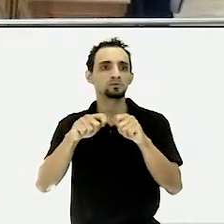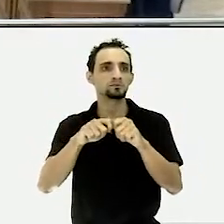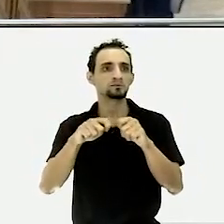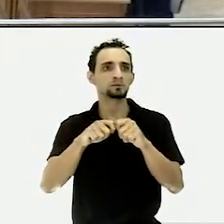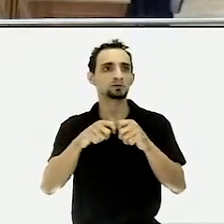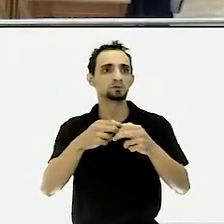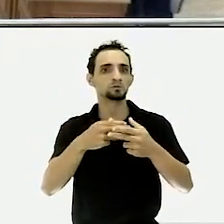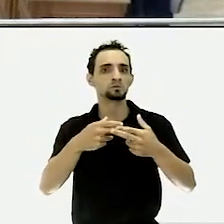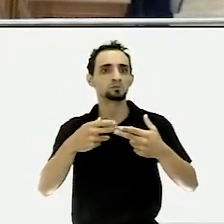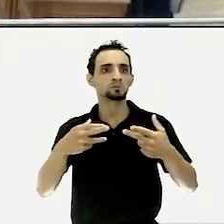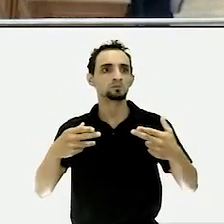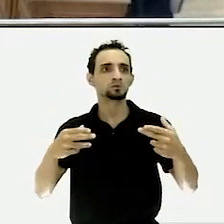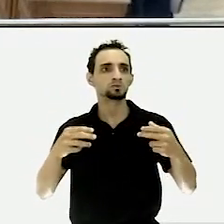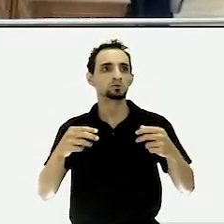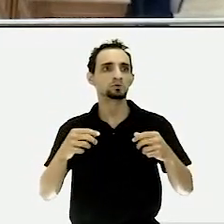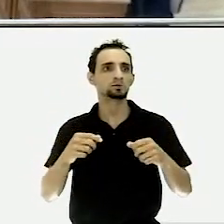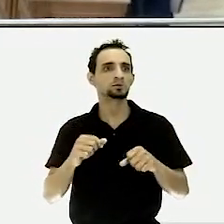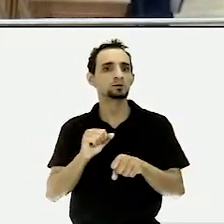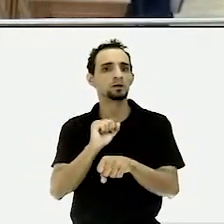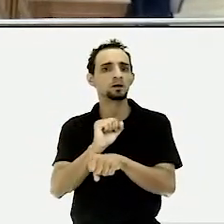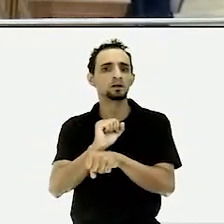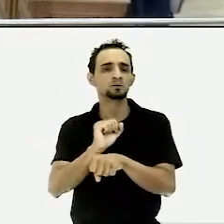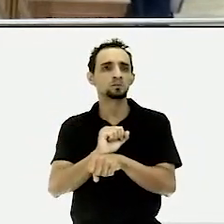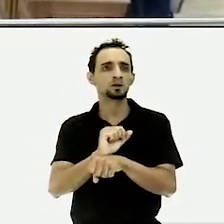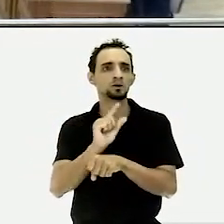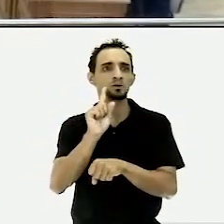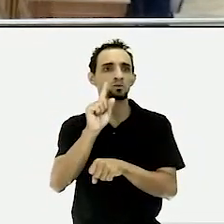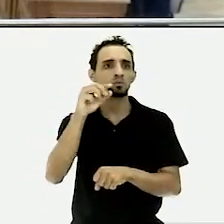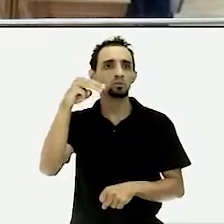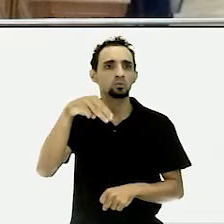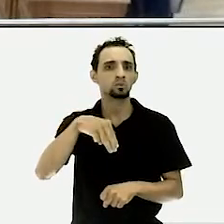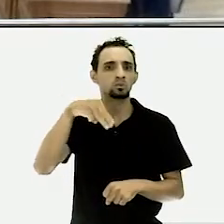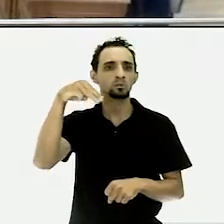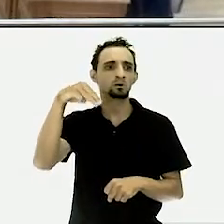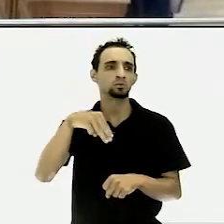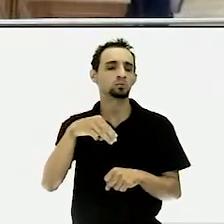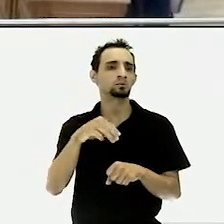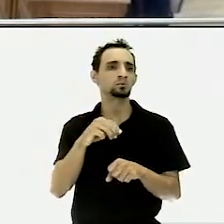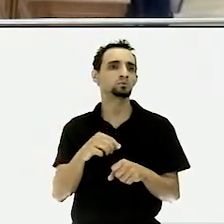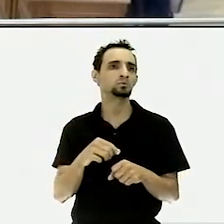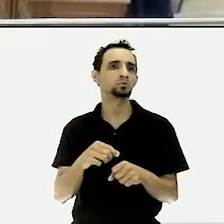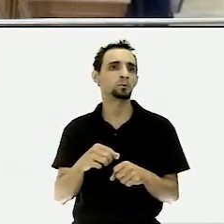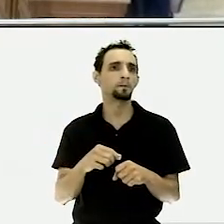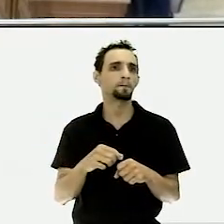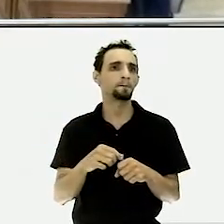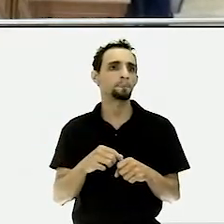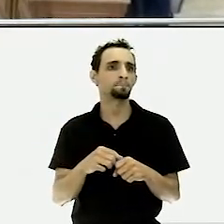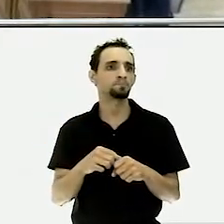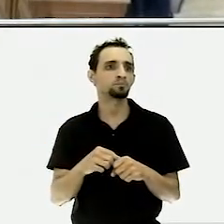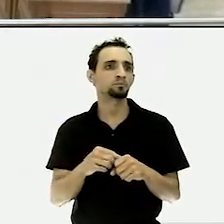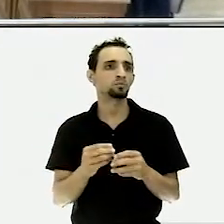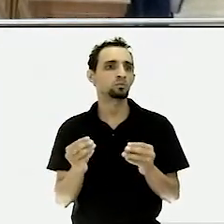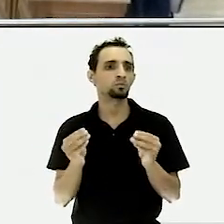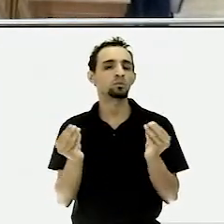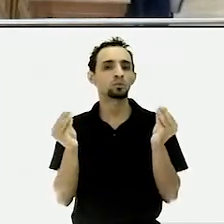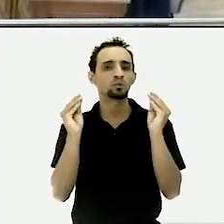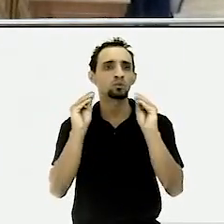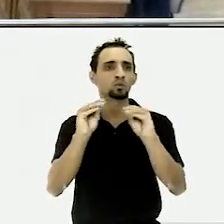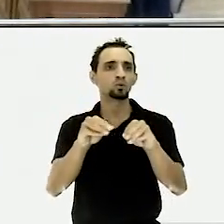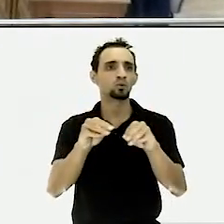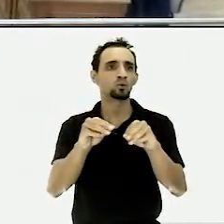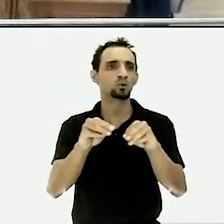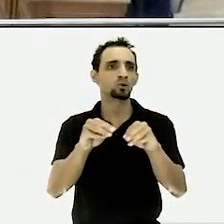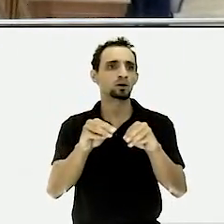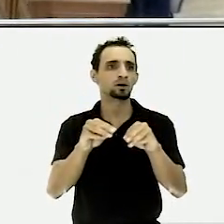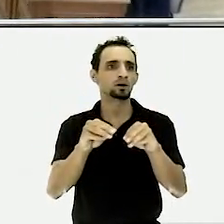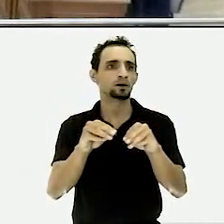os irmãos que aqui estão viram. Mas o que eu venho pedir? Eu pedi que colocasse os trailers, mas os trailers, breve,